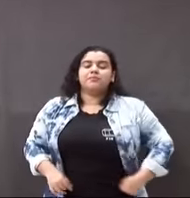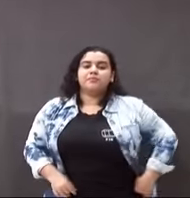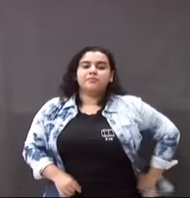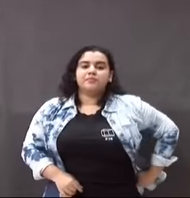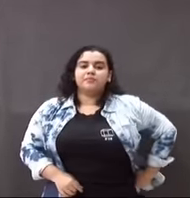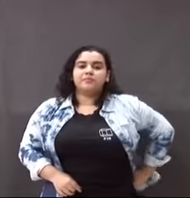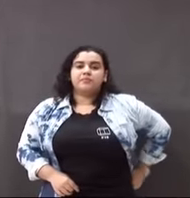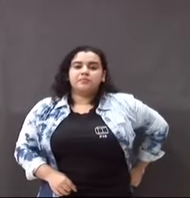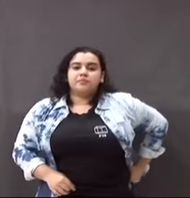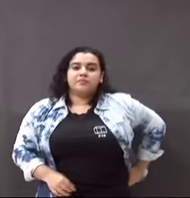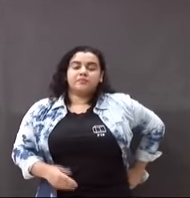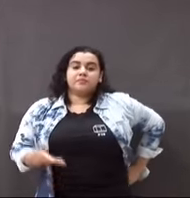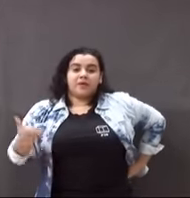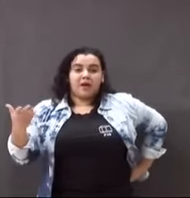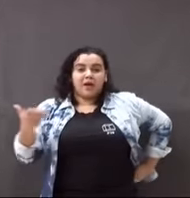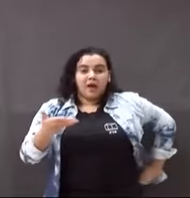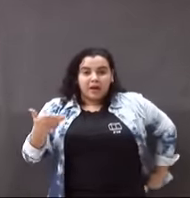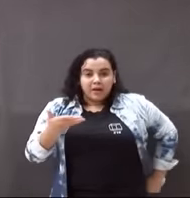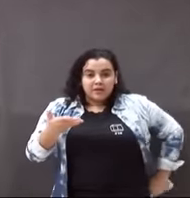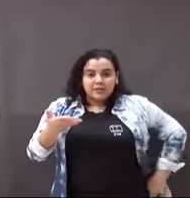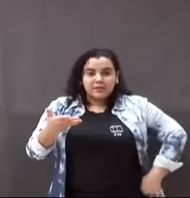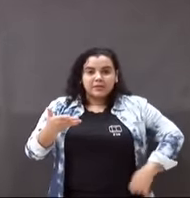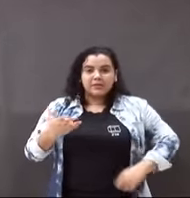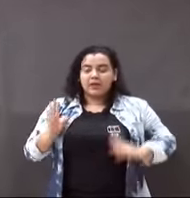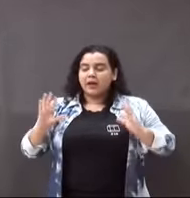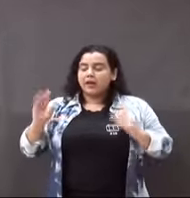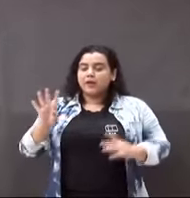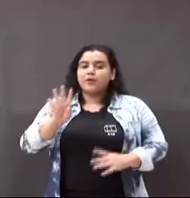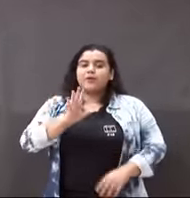Estou rodeado por amigos esta noite.